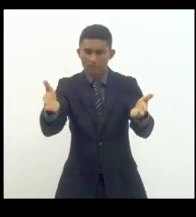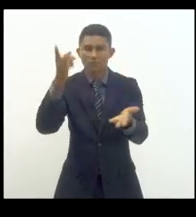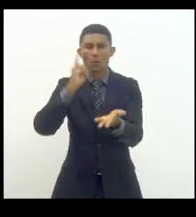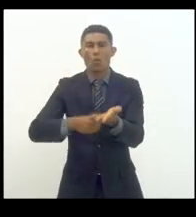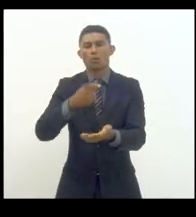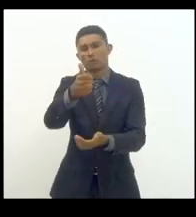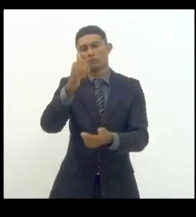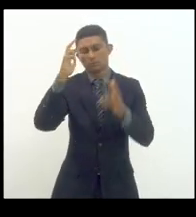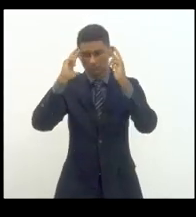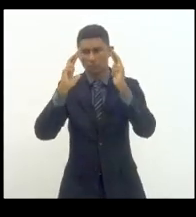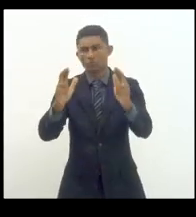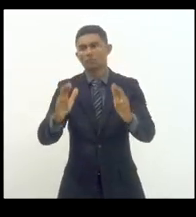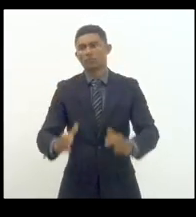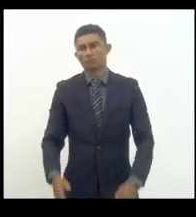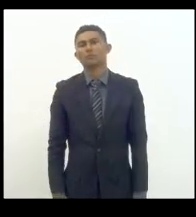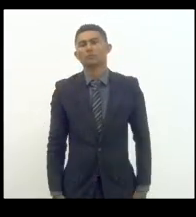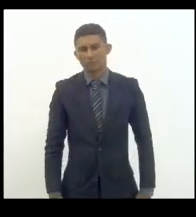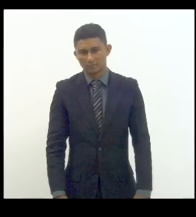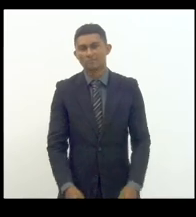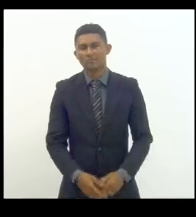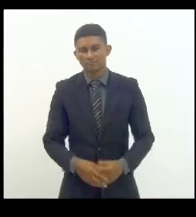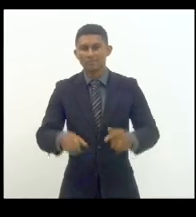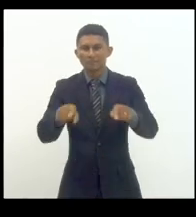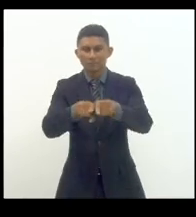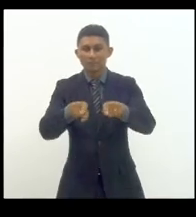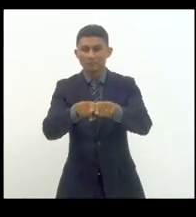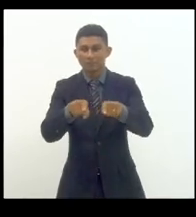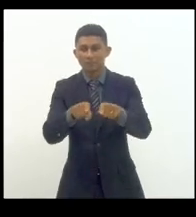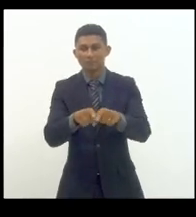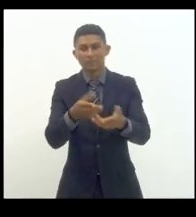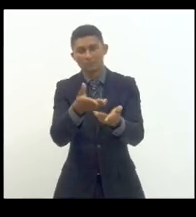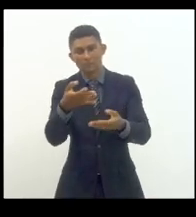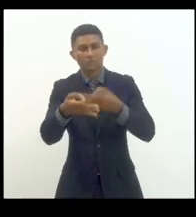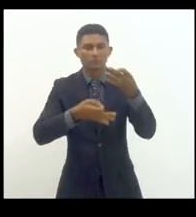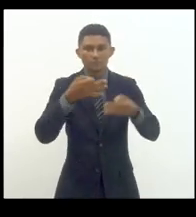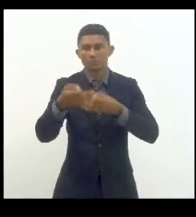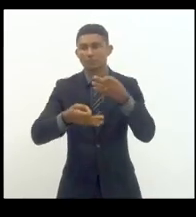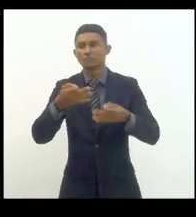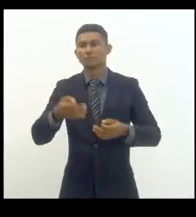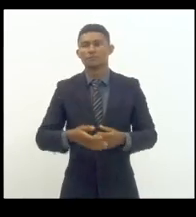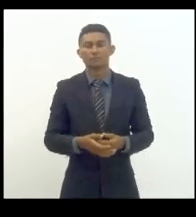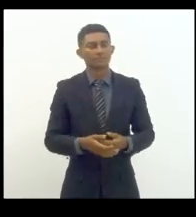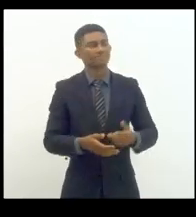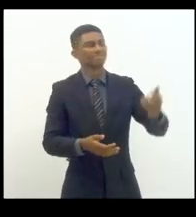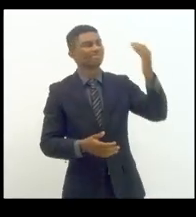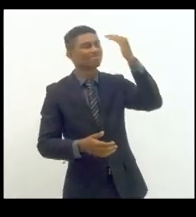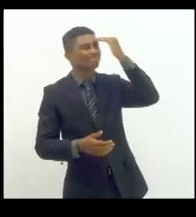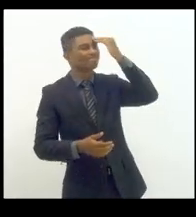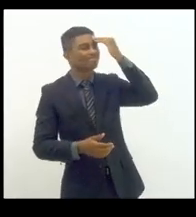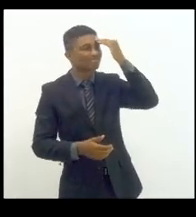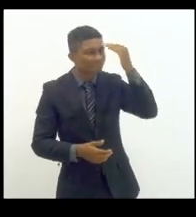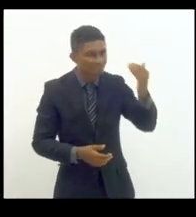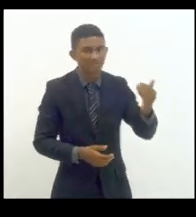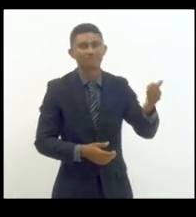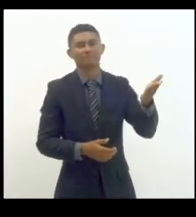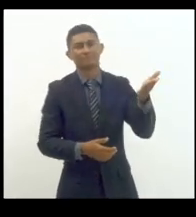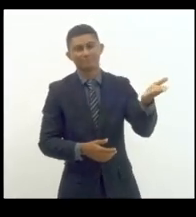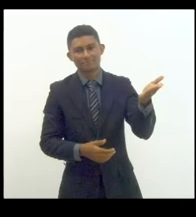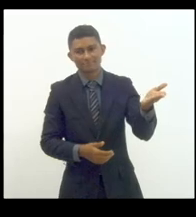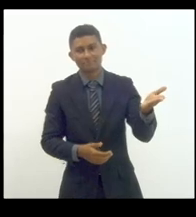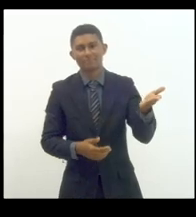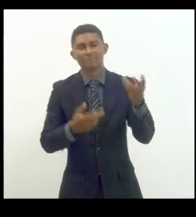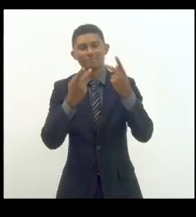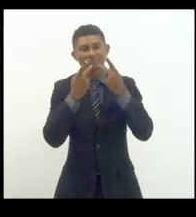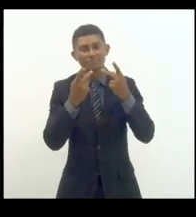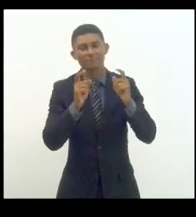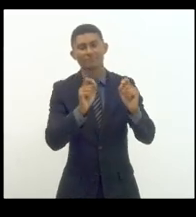senhor e com, okay, com aqueles que podem dar nossa opinião. Presidente, muito obrigado, senhor, como sempre, e